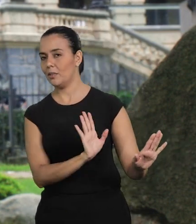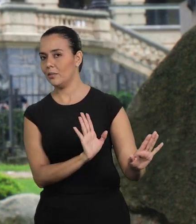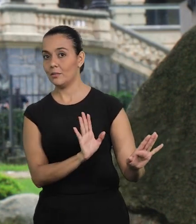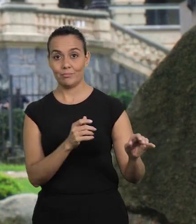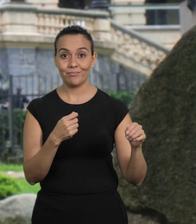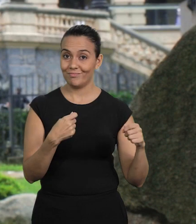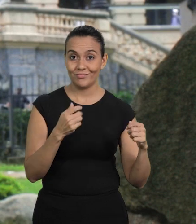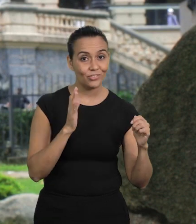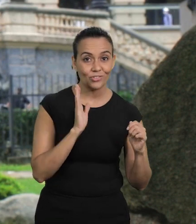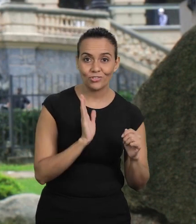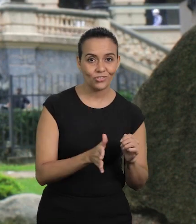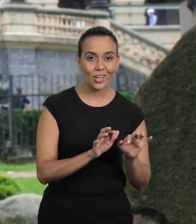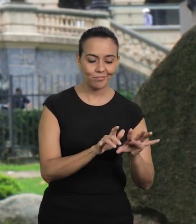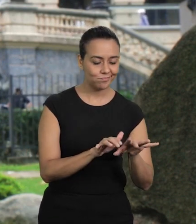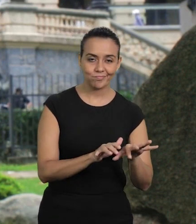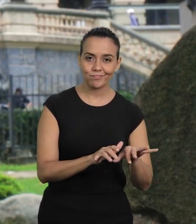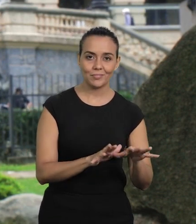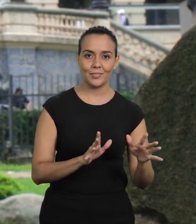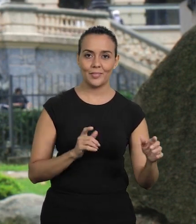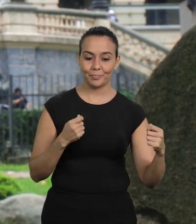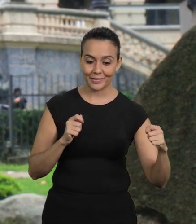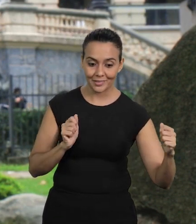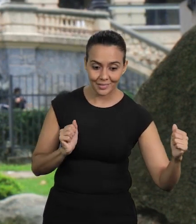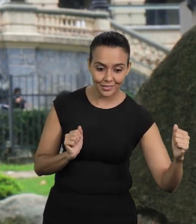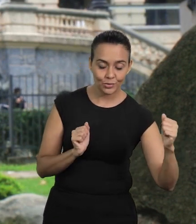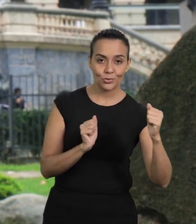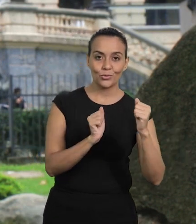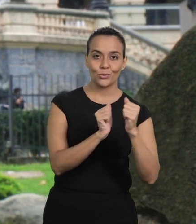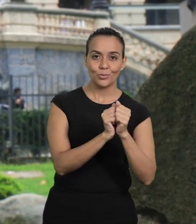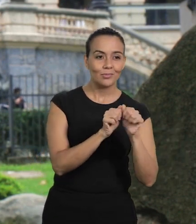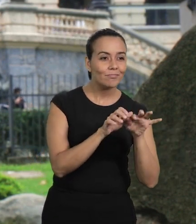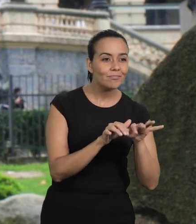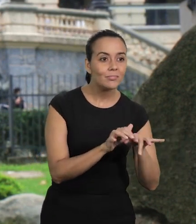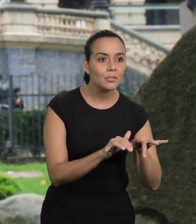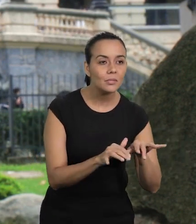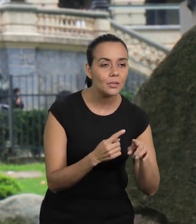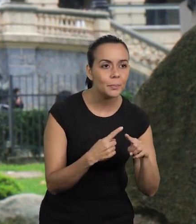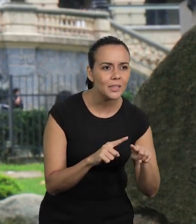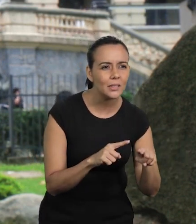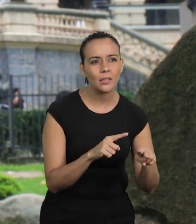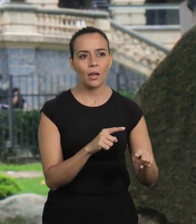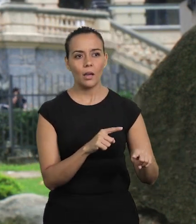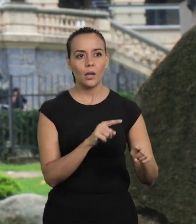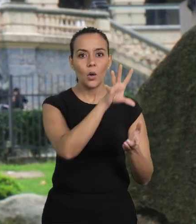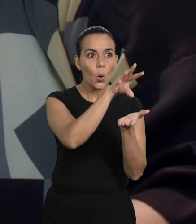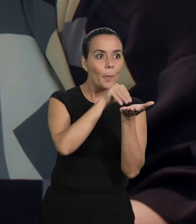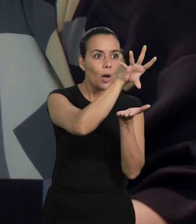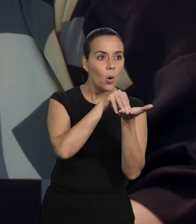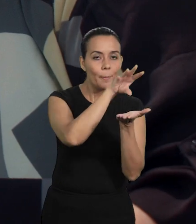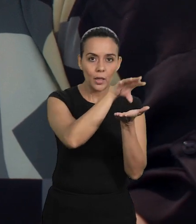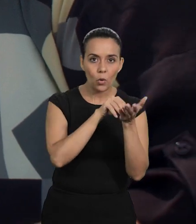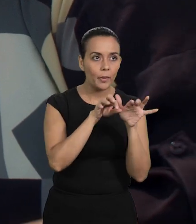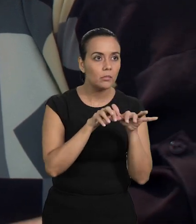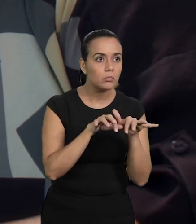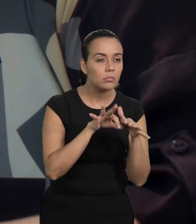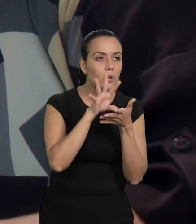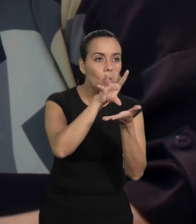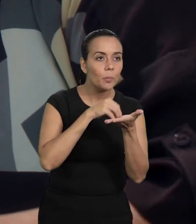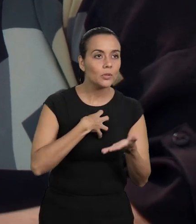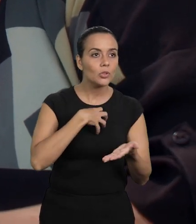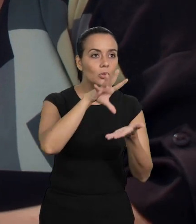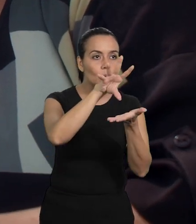rede social e se sente excluída daquele estilo de vida que ela não consegue consumir, até mesmo a pessoa que sequer chega nesse mundo digital.